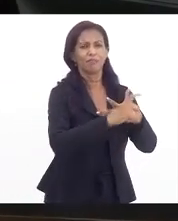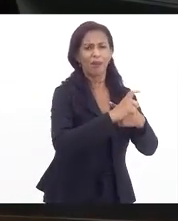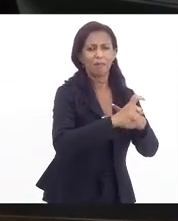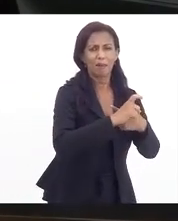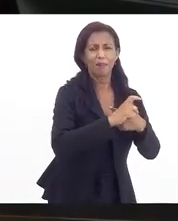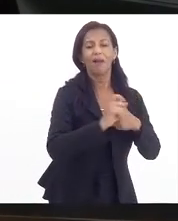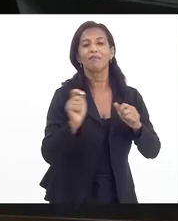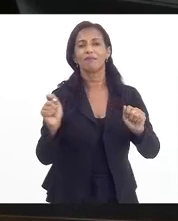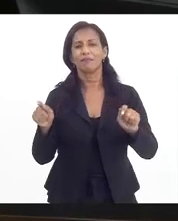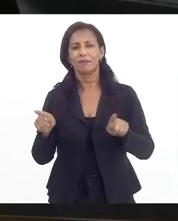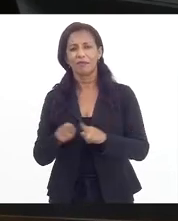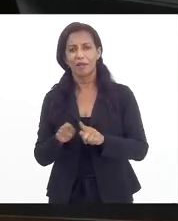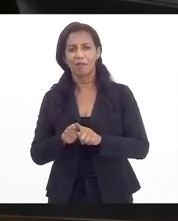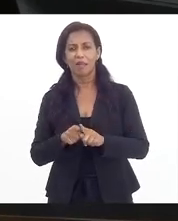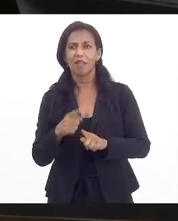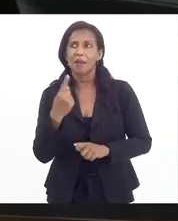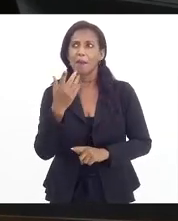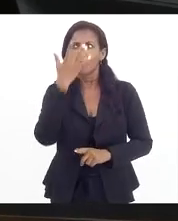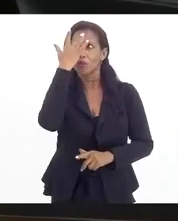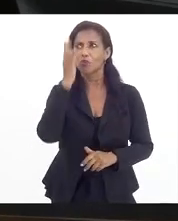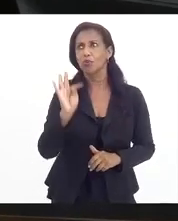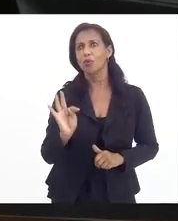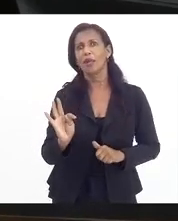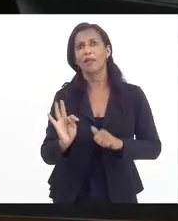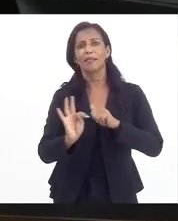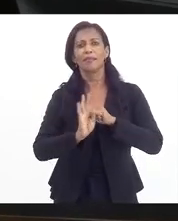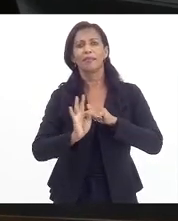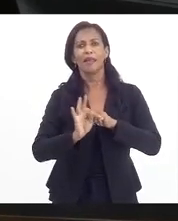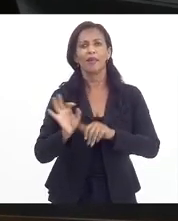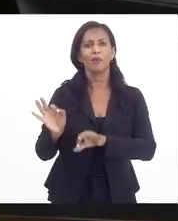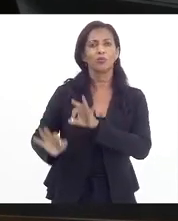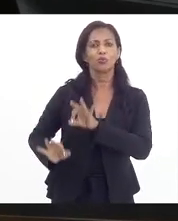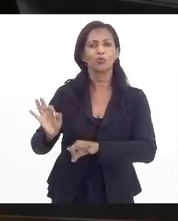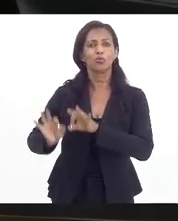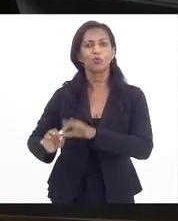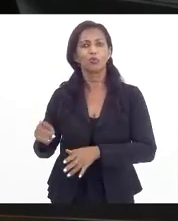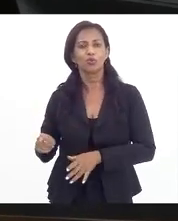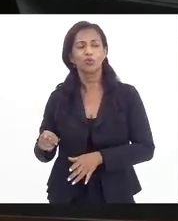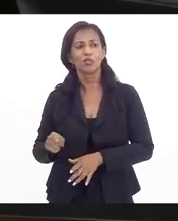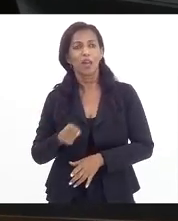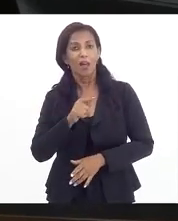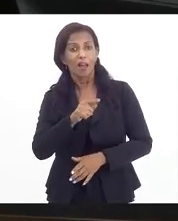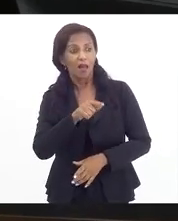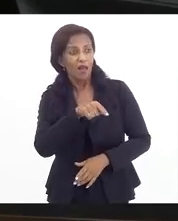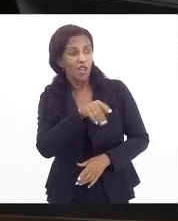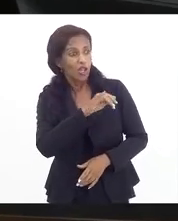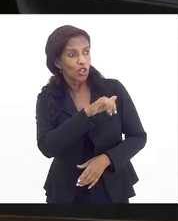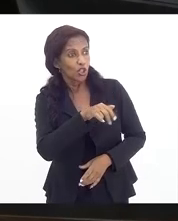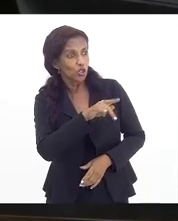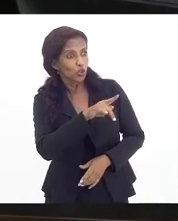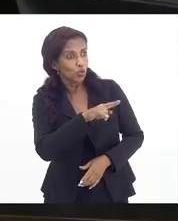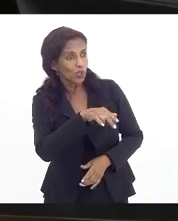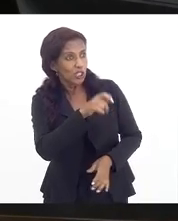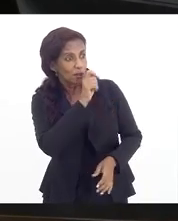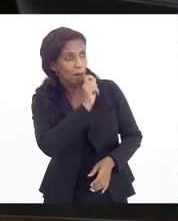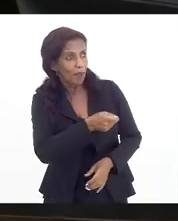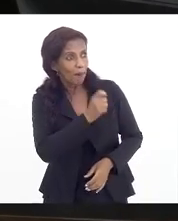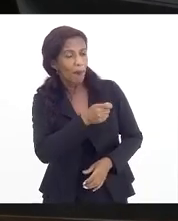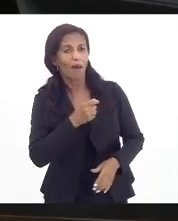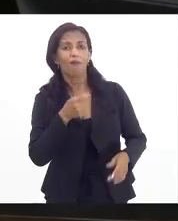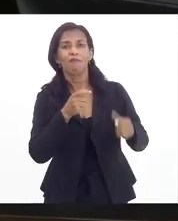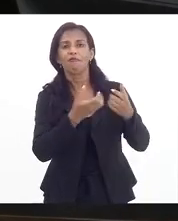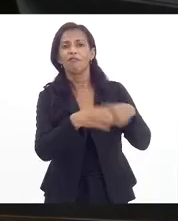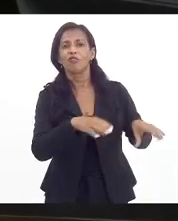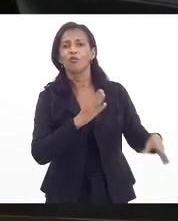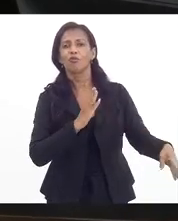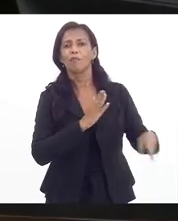judiciário mais alguém tem um cargo de técnico judiciário abriu um concurso para juiz ele faz e